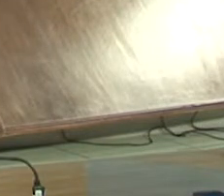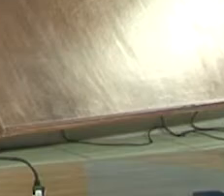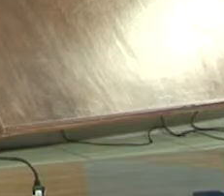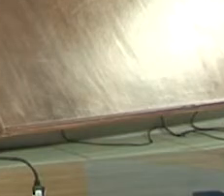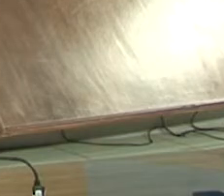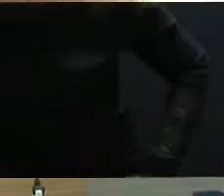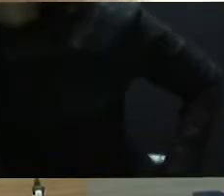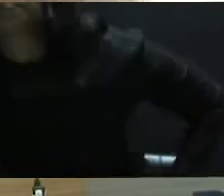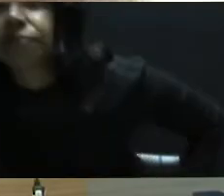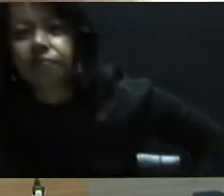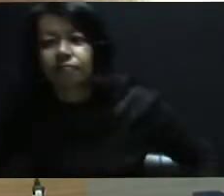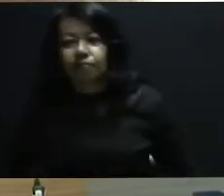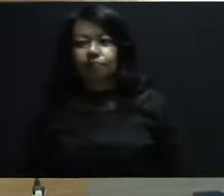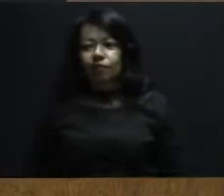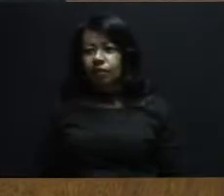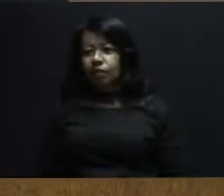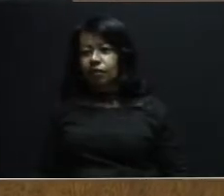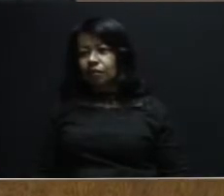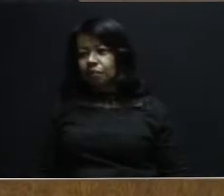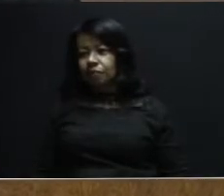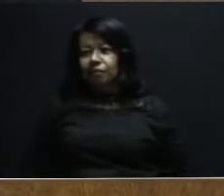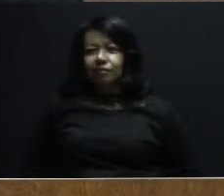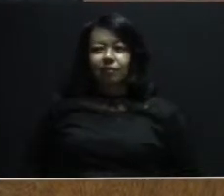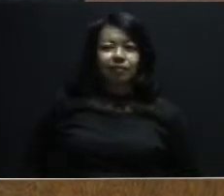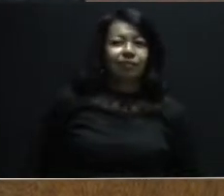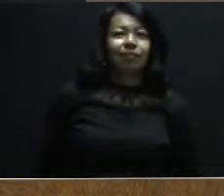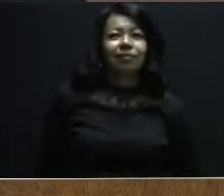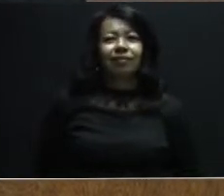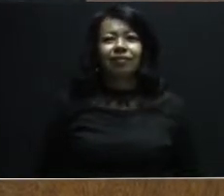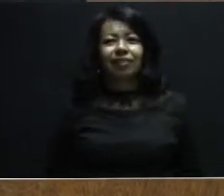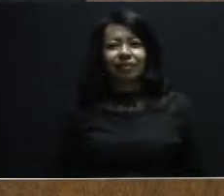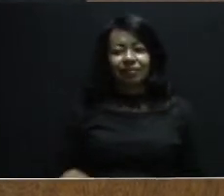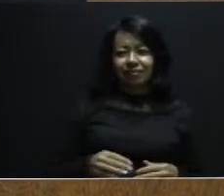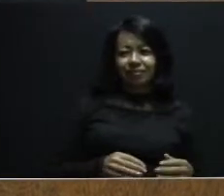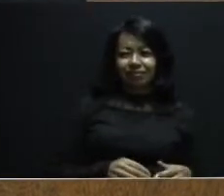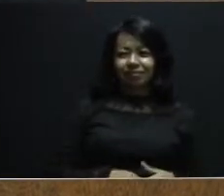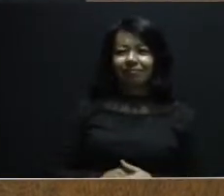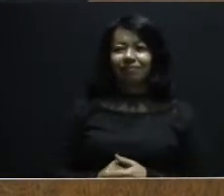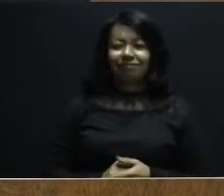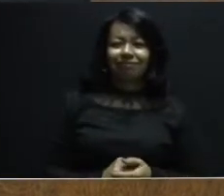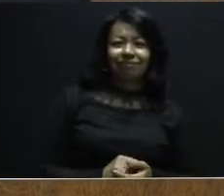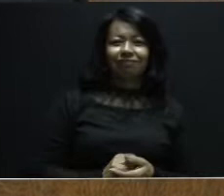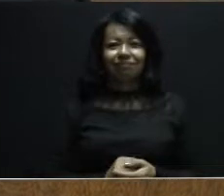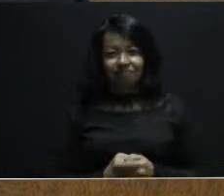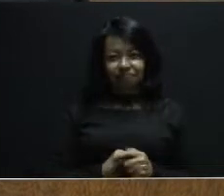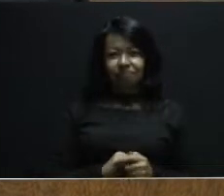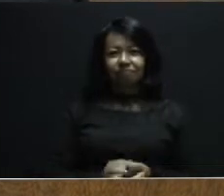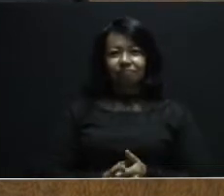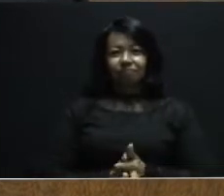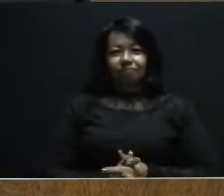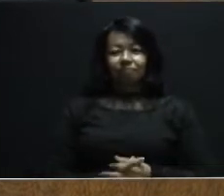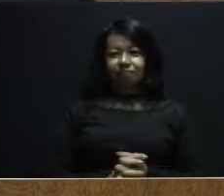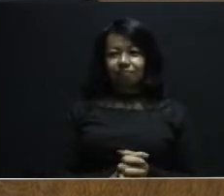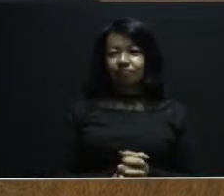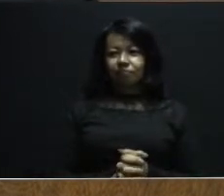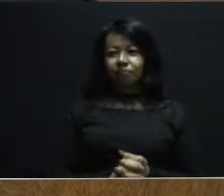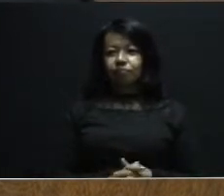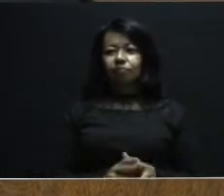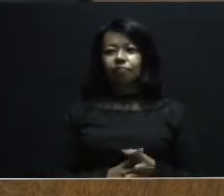Senhoras e senhores, tenho a honra de conceder a palavra ao orador oficial desta solenidade, Dom Tarcísio Escaramuça, bispo